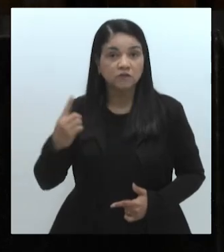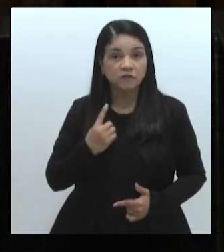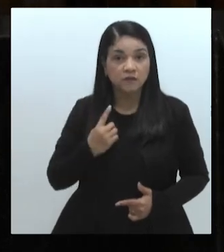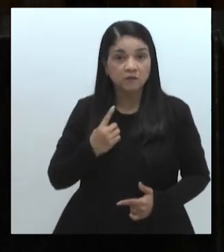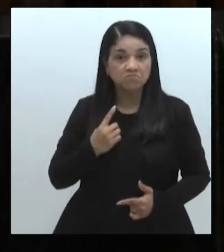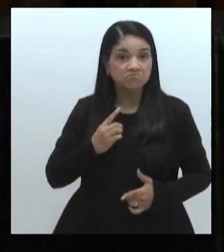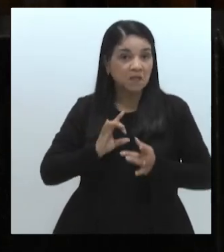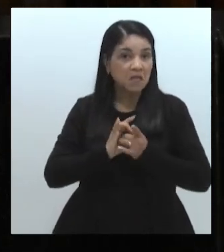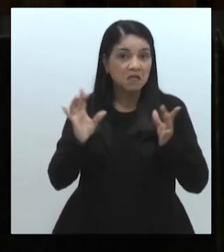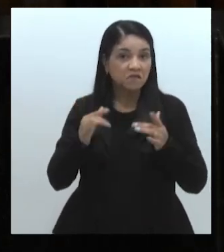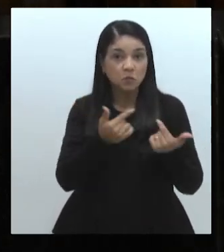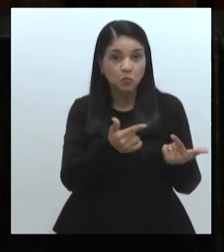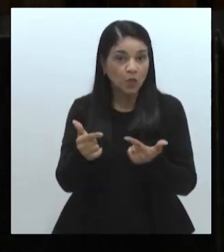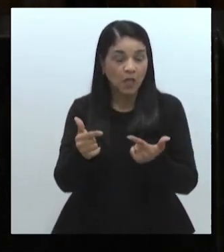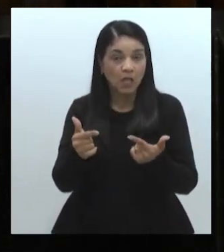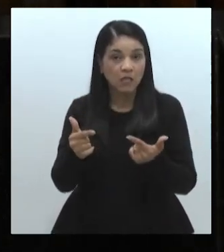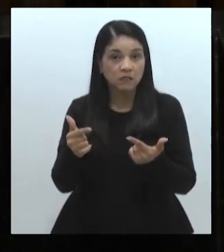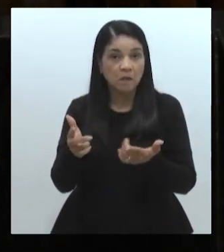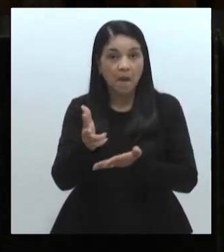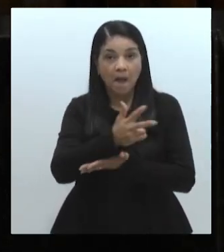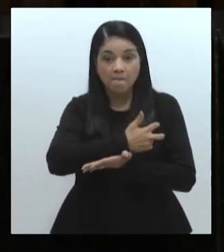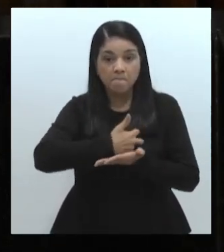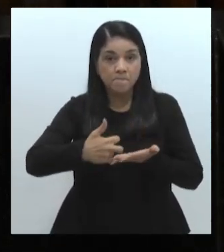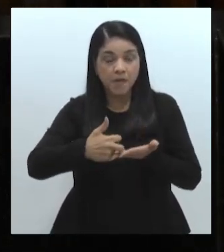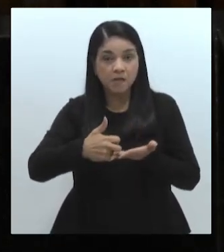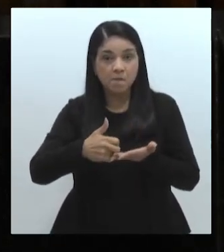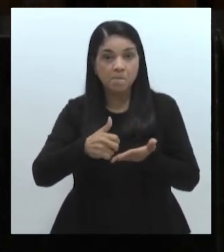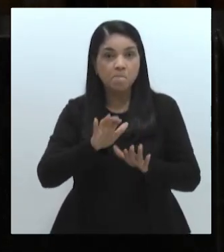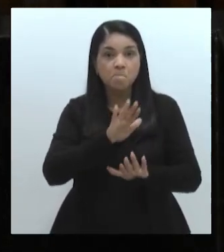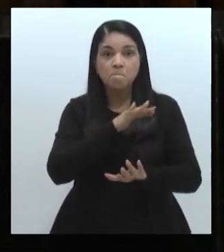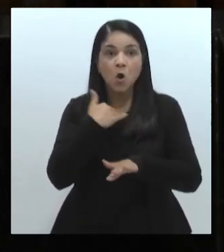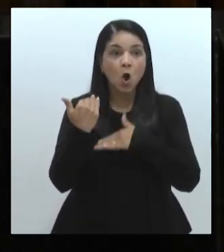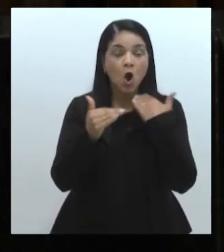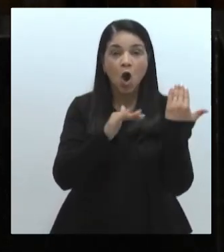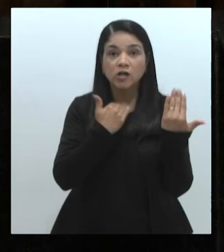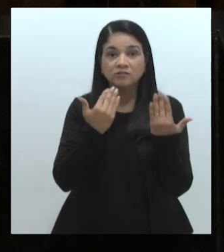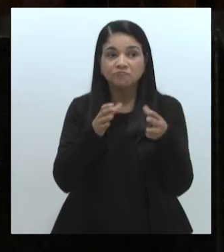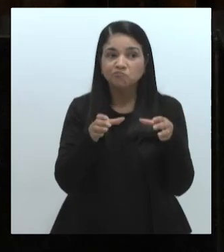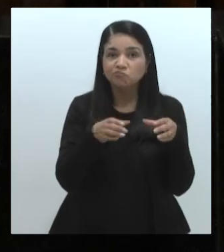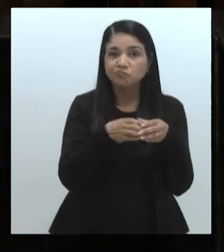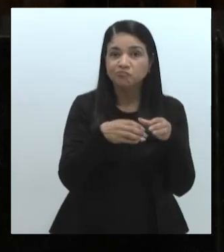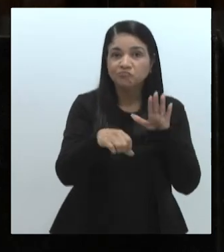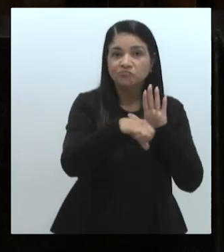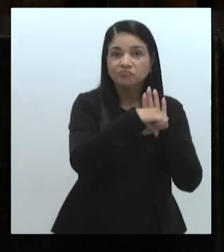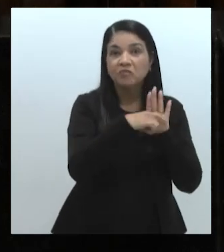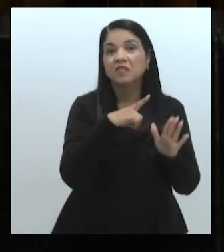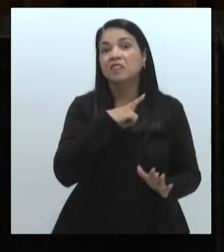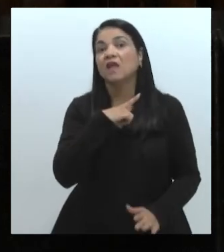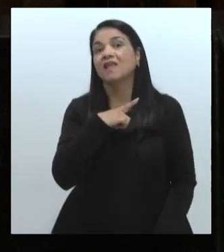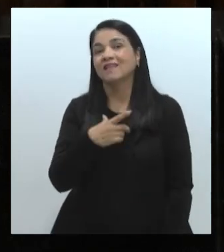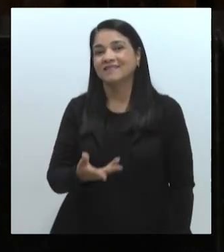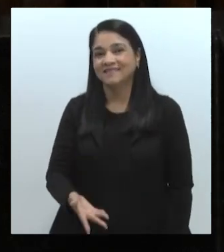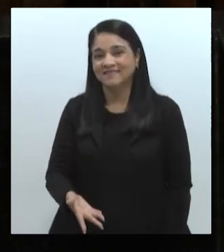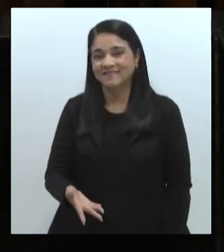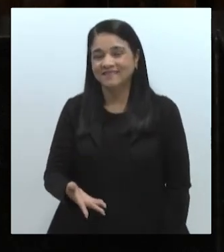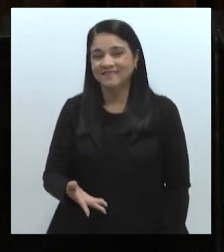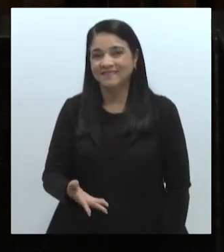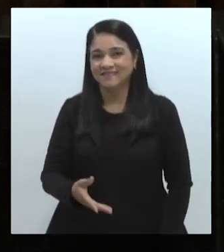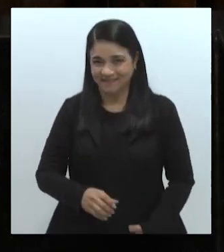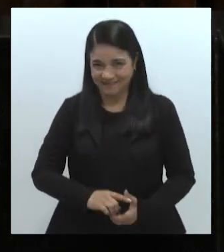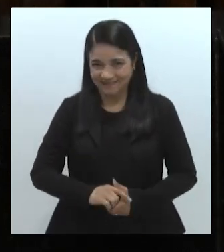Até pena de morte, em algumas desses nichos, é decretada pela